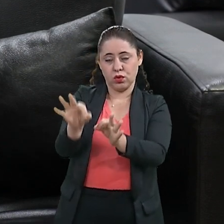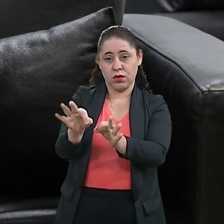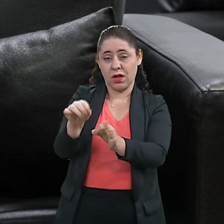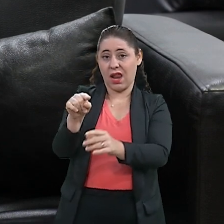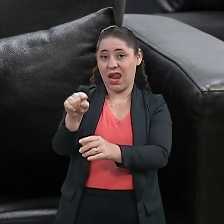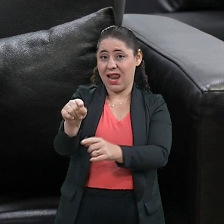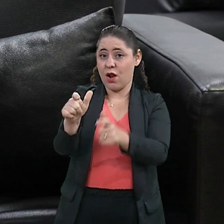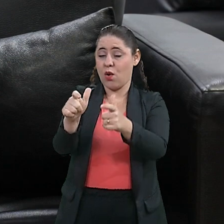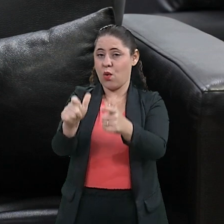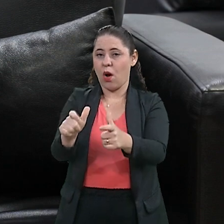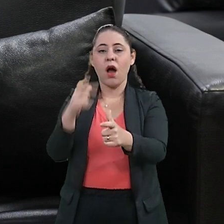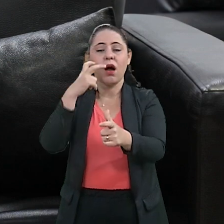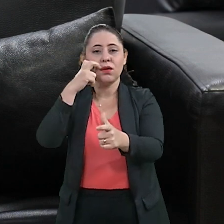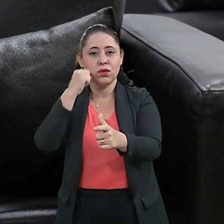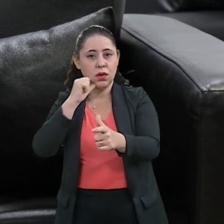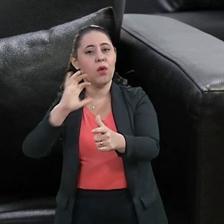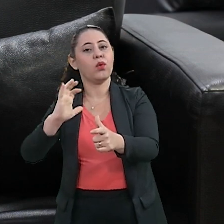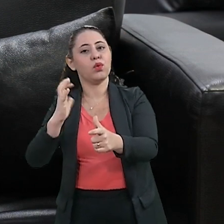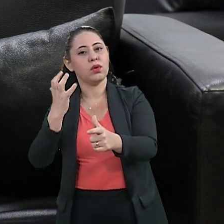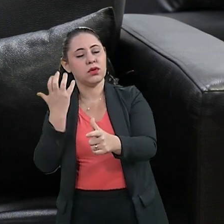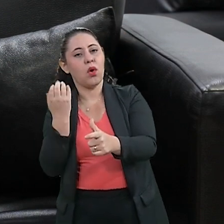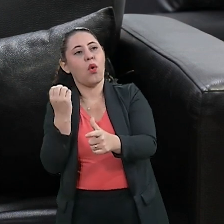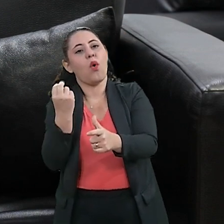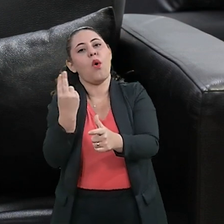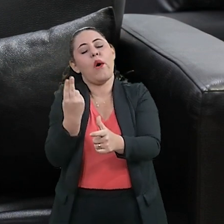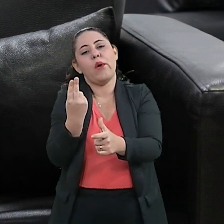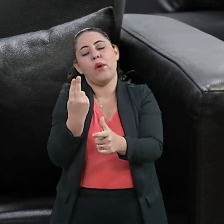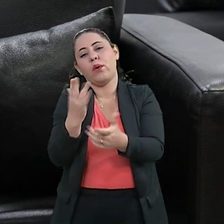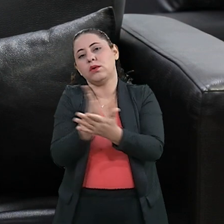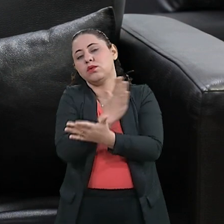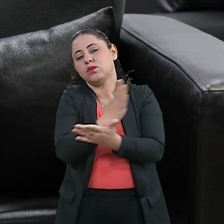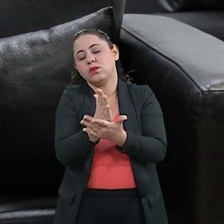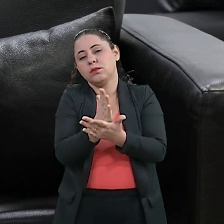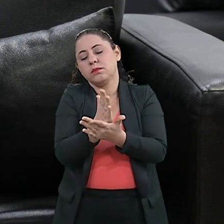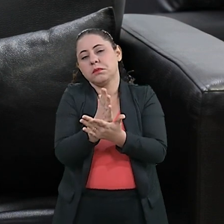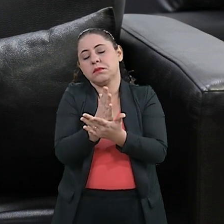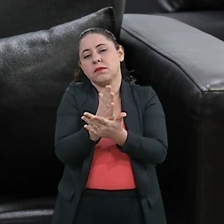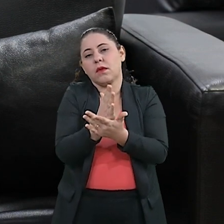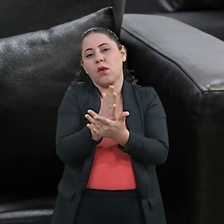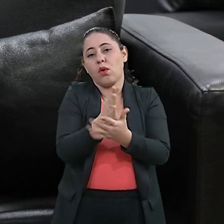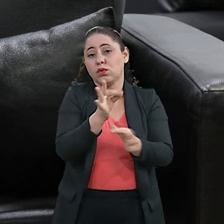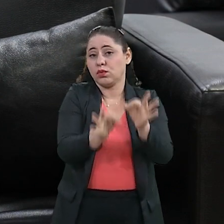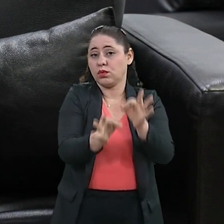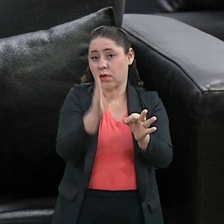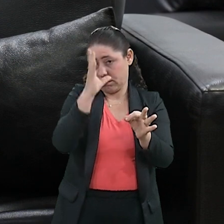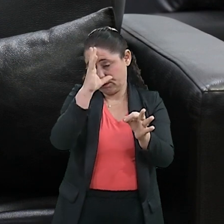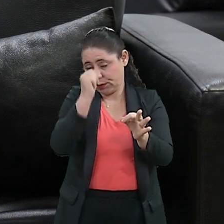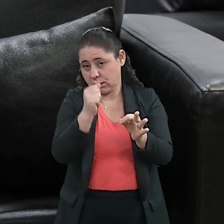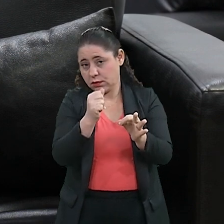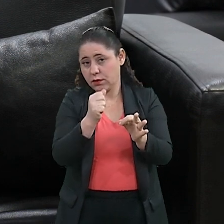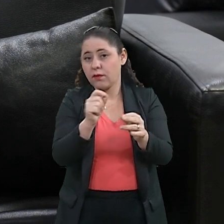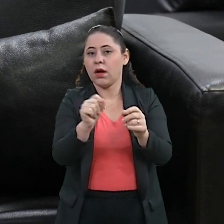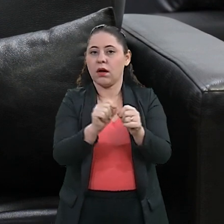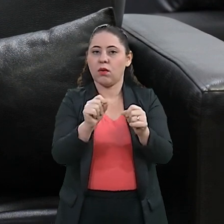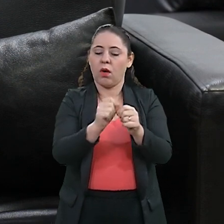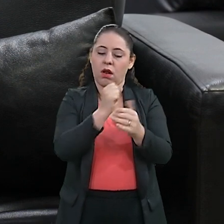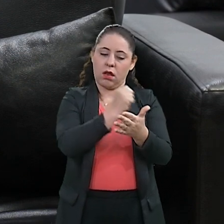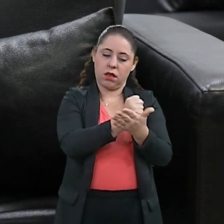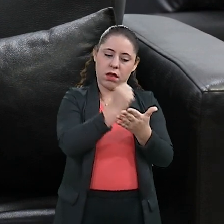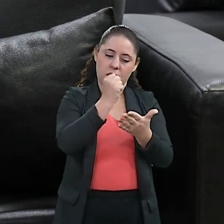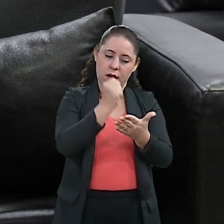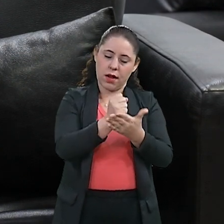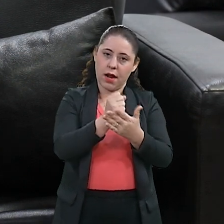o juízo do local onde a adoção ou os incidentes foram processados. O cartório